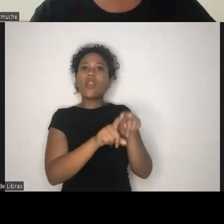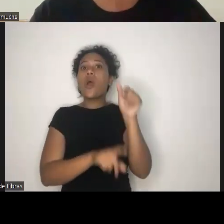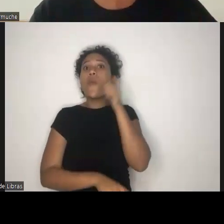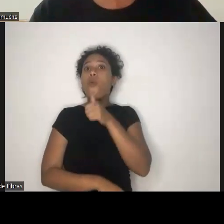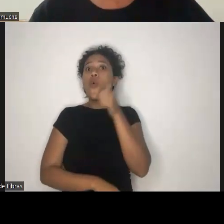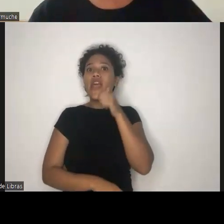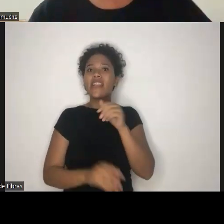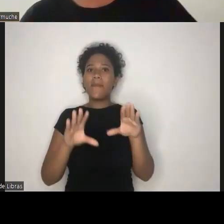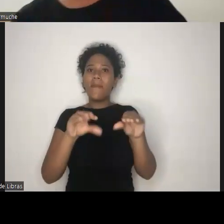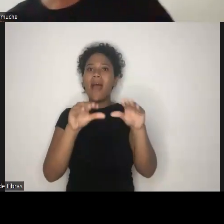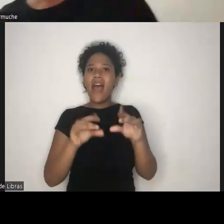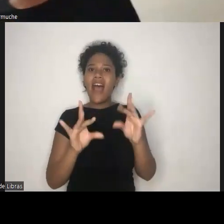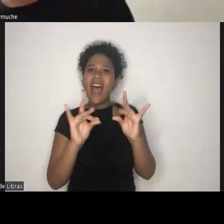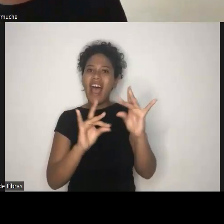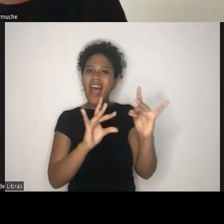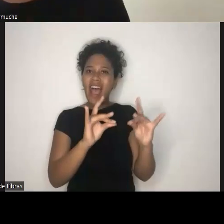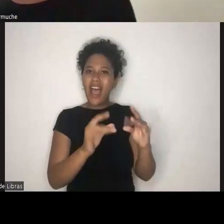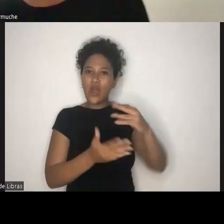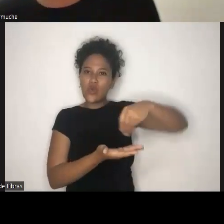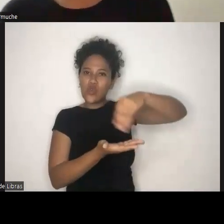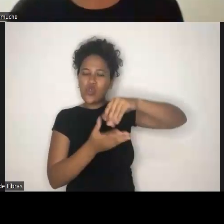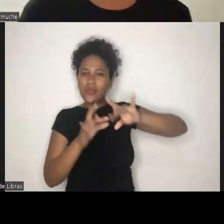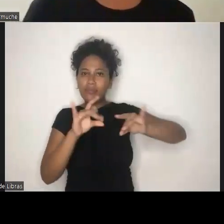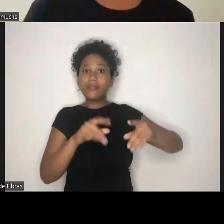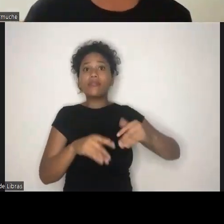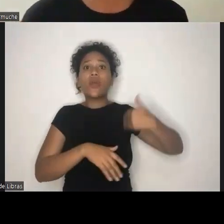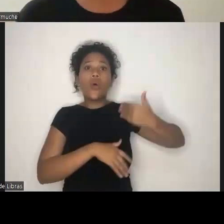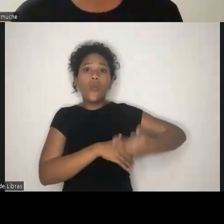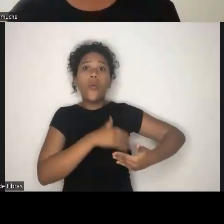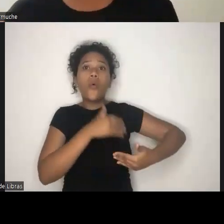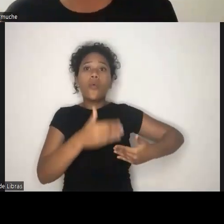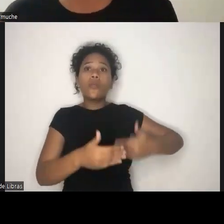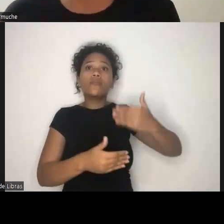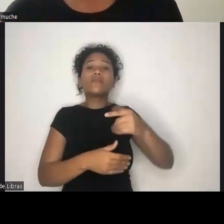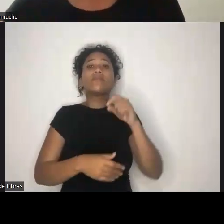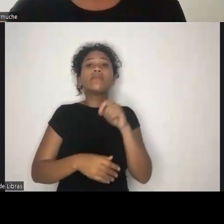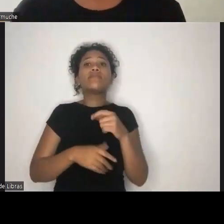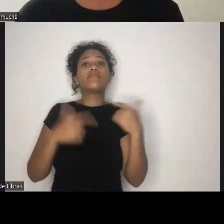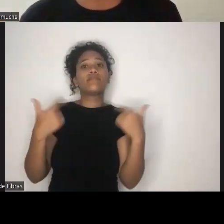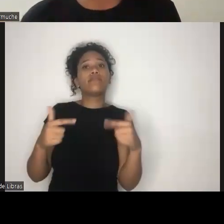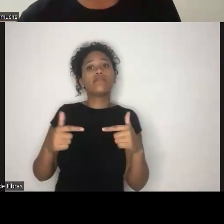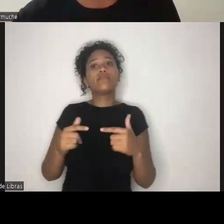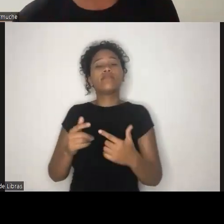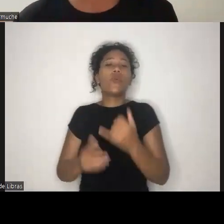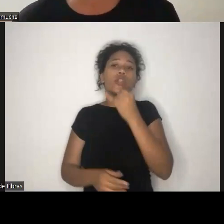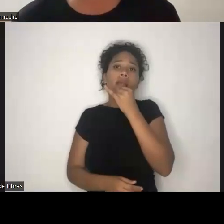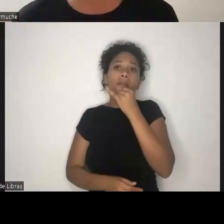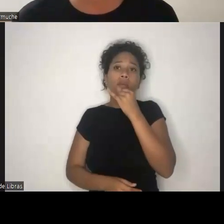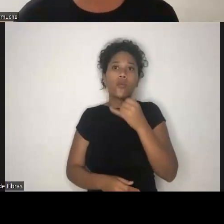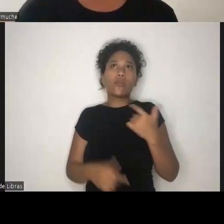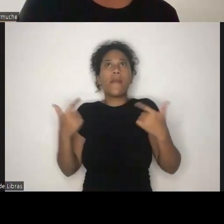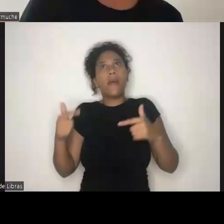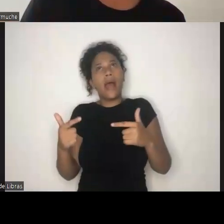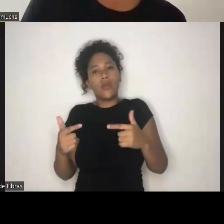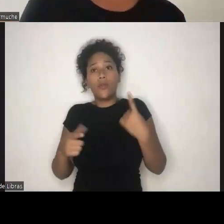barro e isso daí foi me levando aos poucos a desenvolver um trabalho por exemplo um trabalho porque